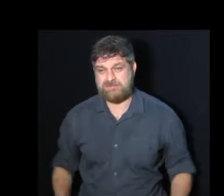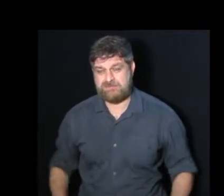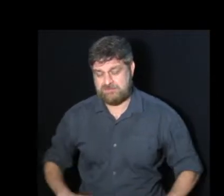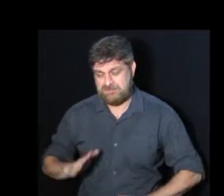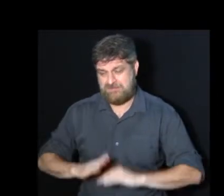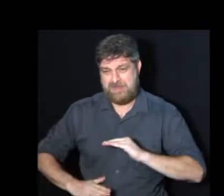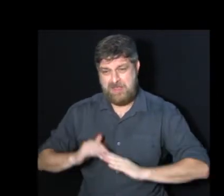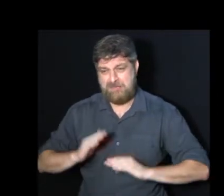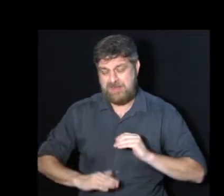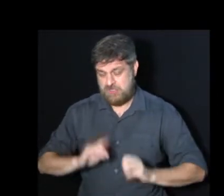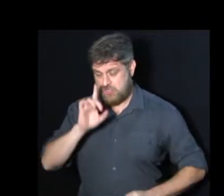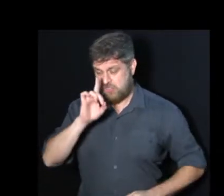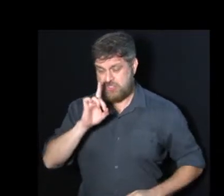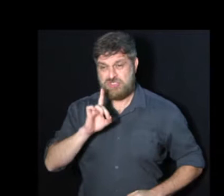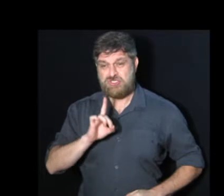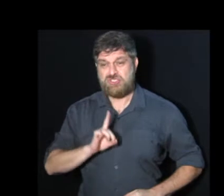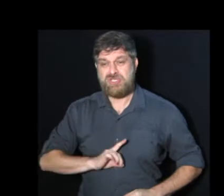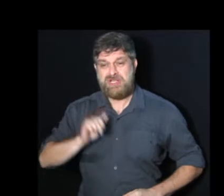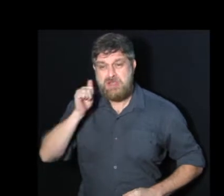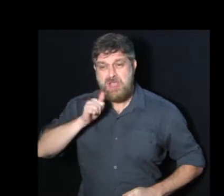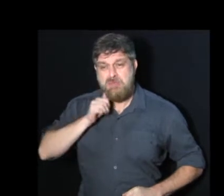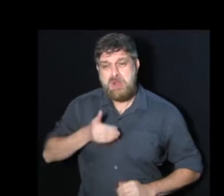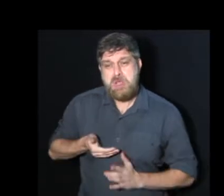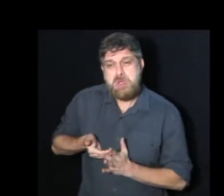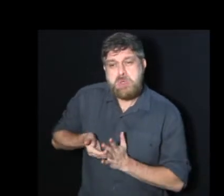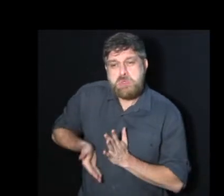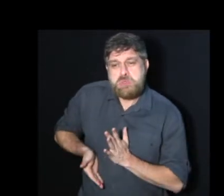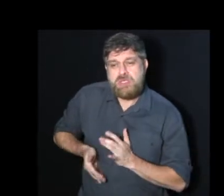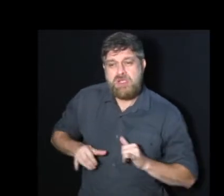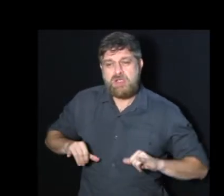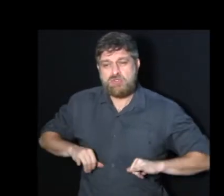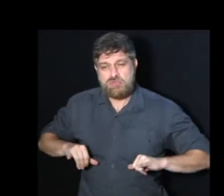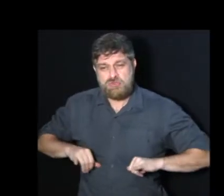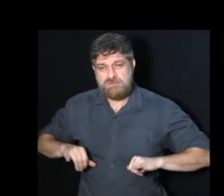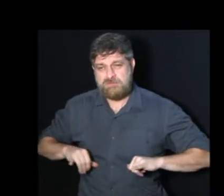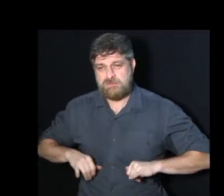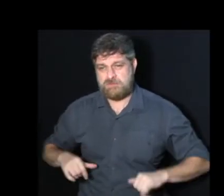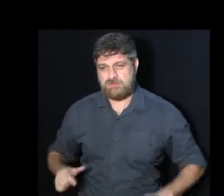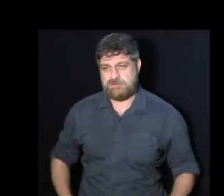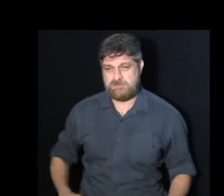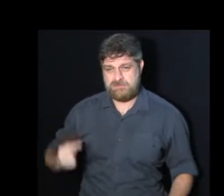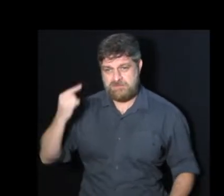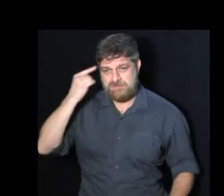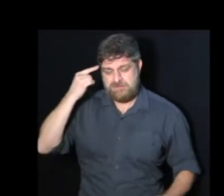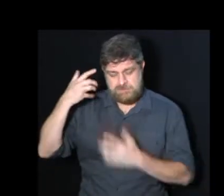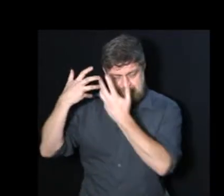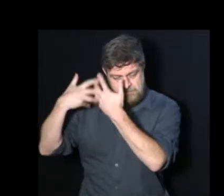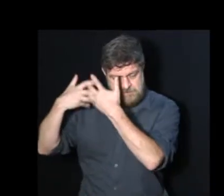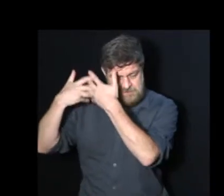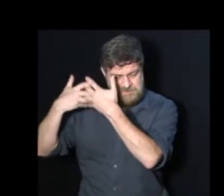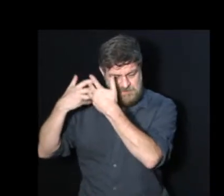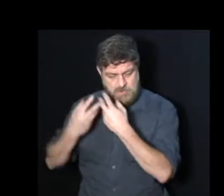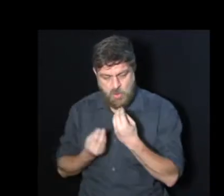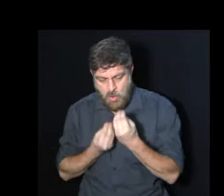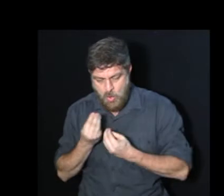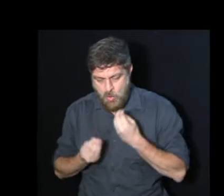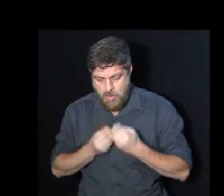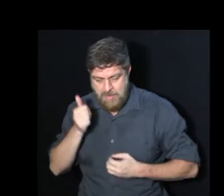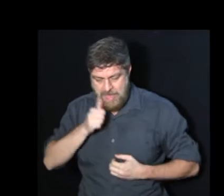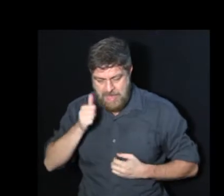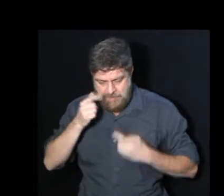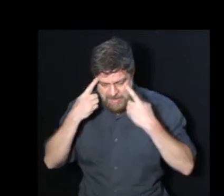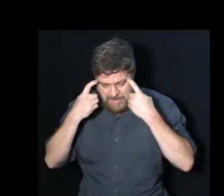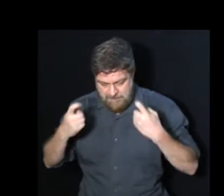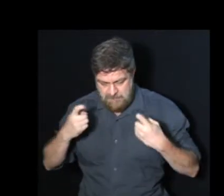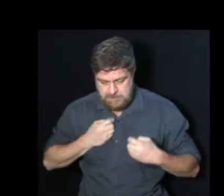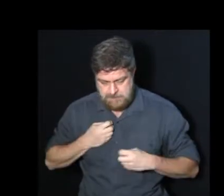da violação de direitos que as mulheres sofrem, e pensando em diversas formas que essa violência se manifesta,